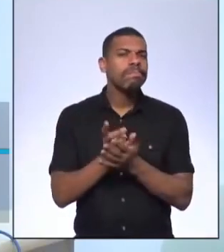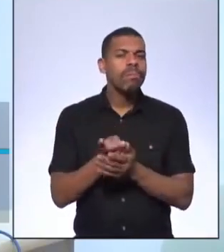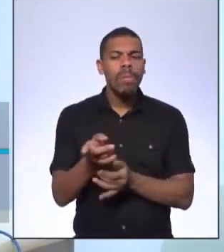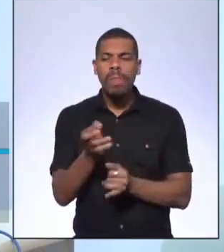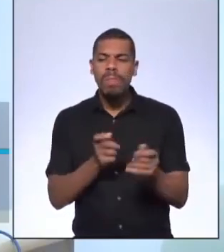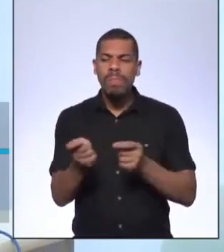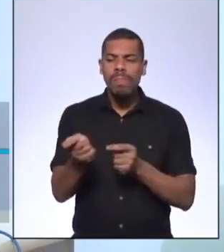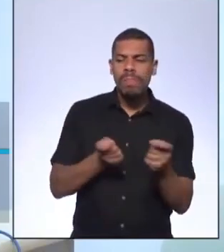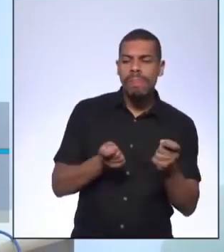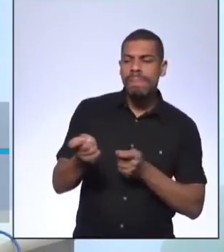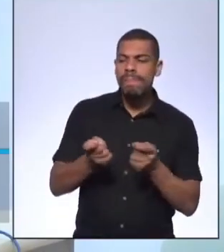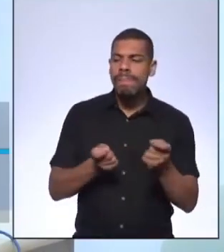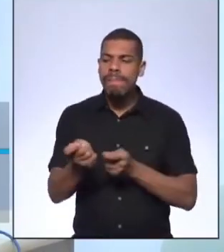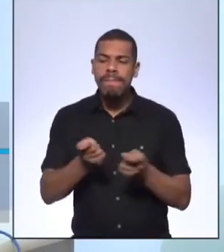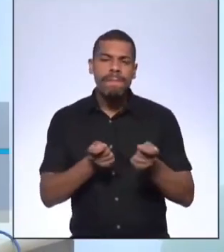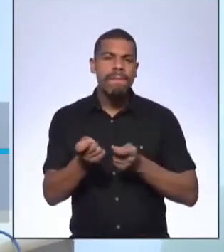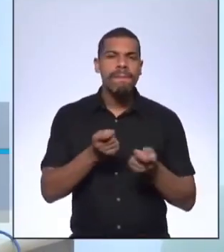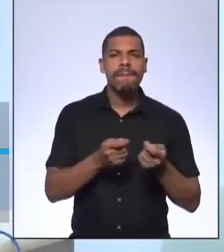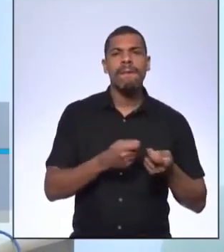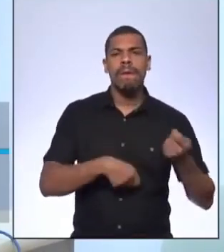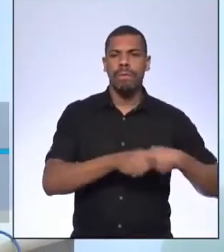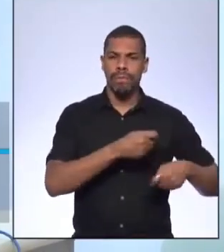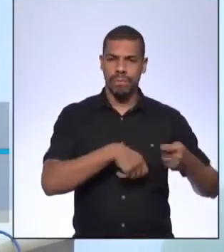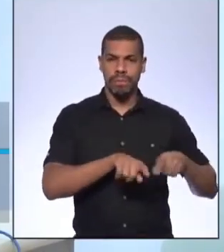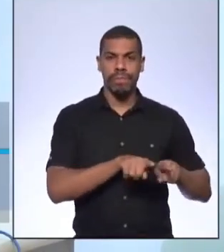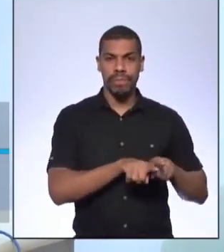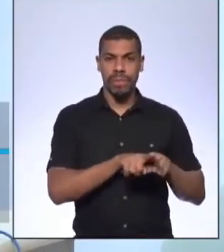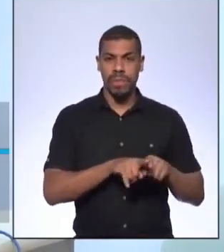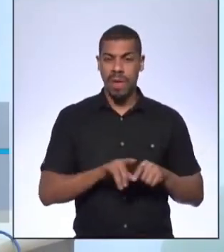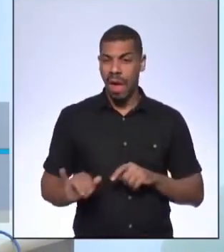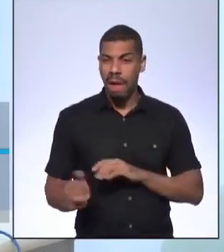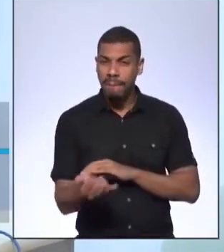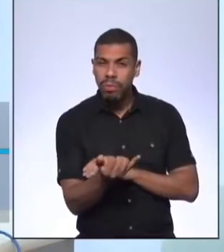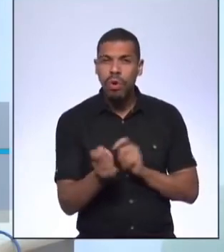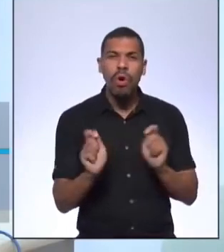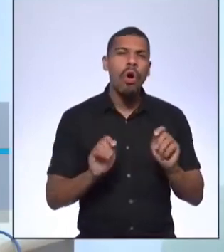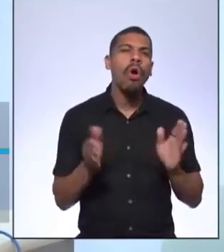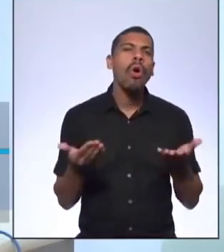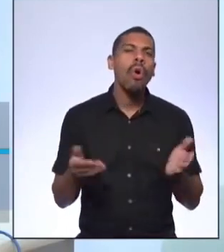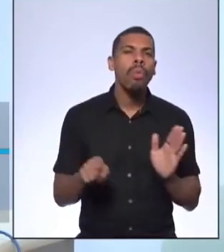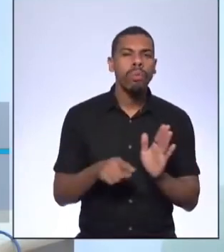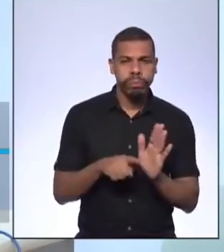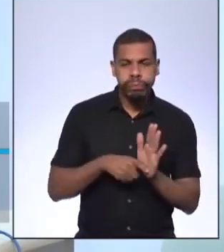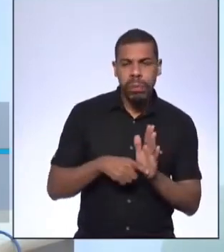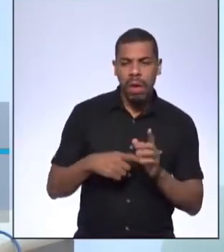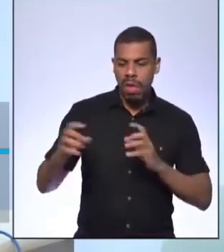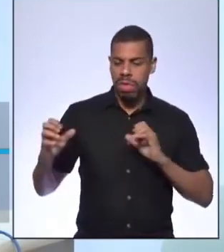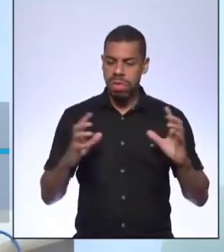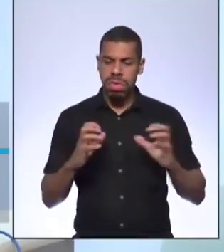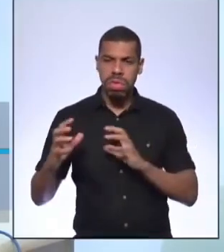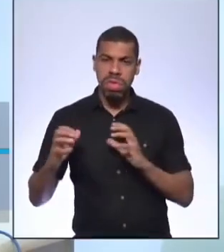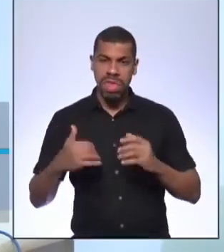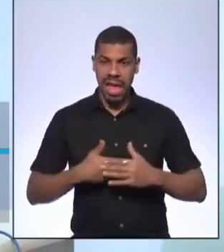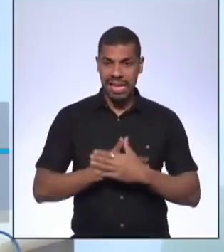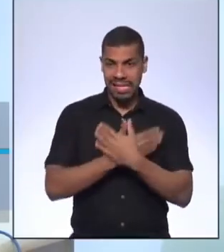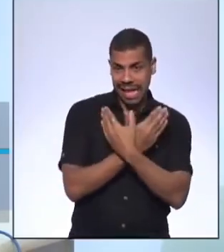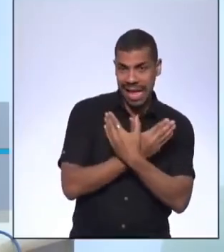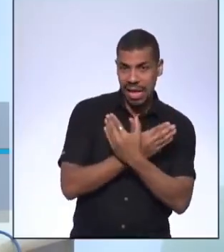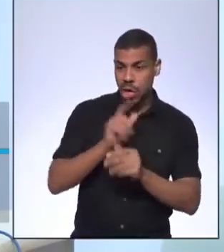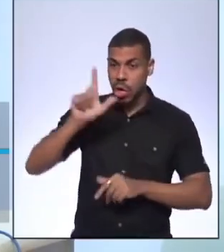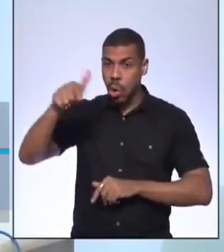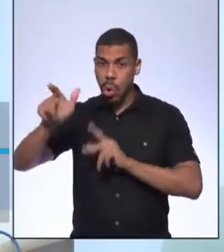interesse econômico. Chegou um momento que, se aproveitando dos conflitos internos que existiam entre os astecas e